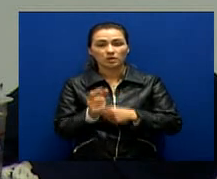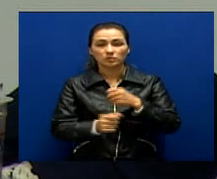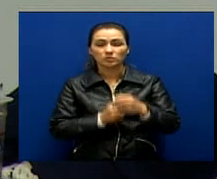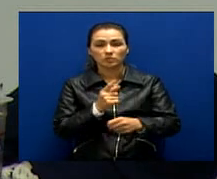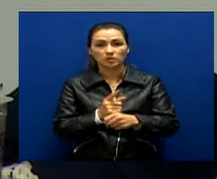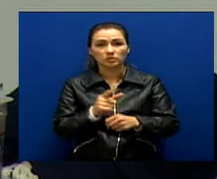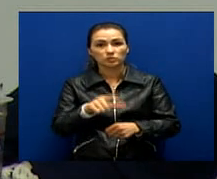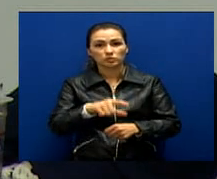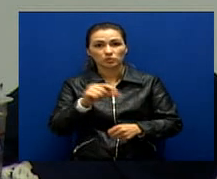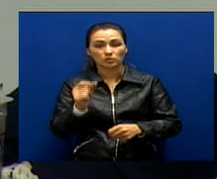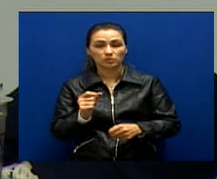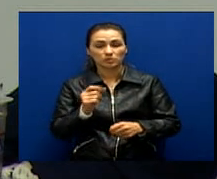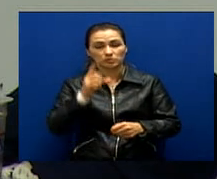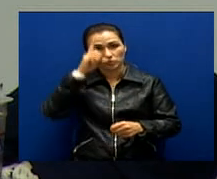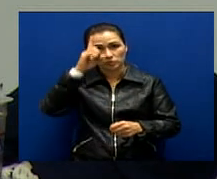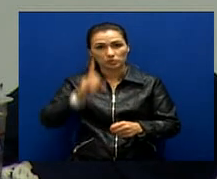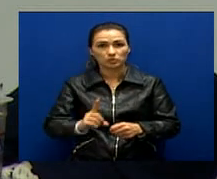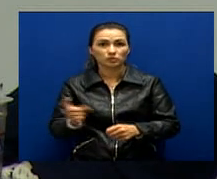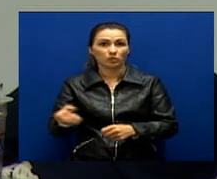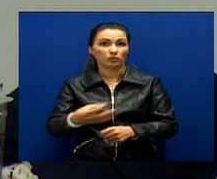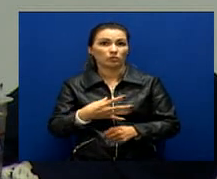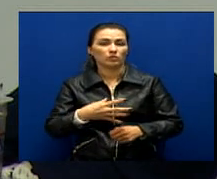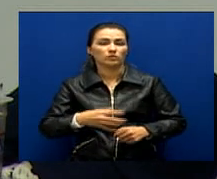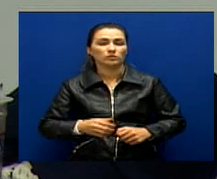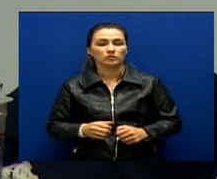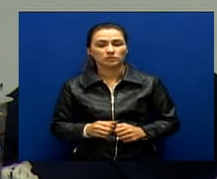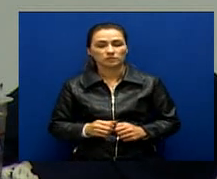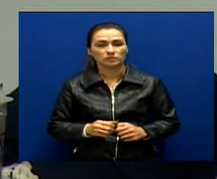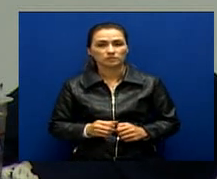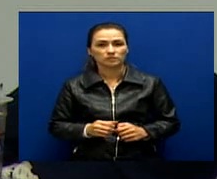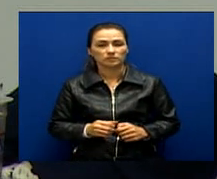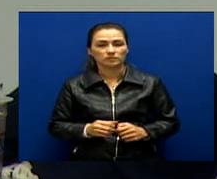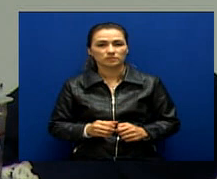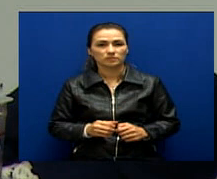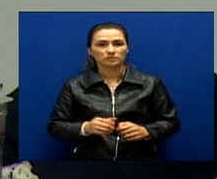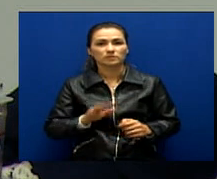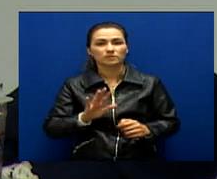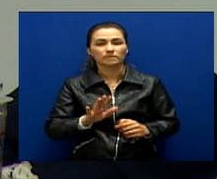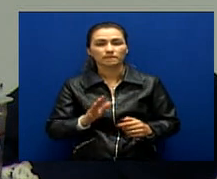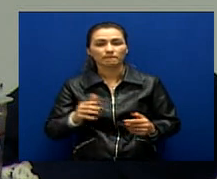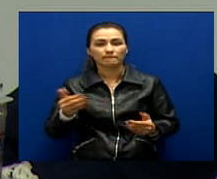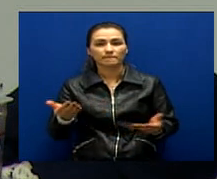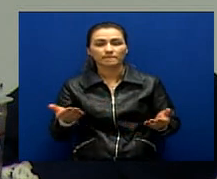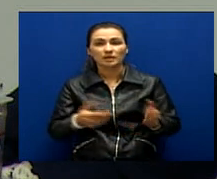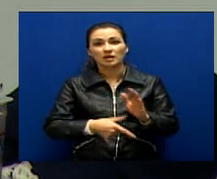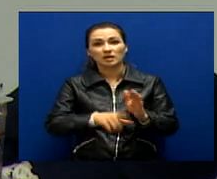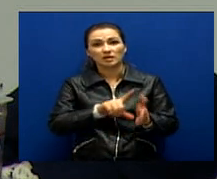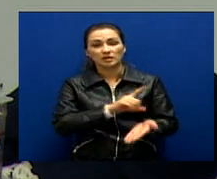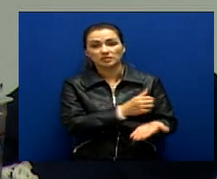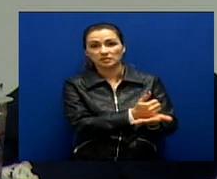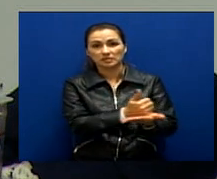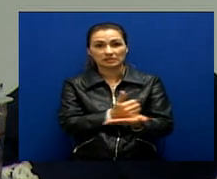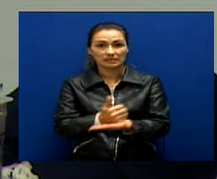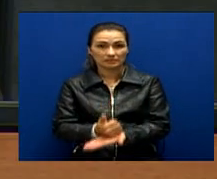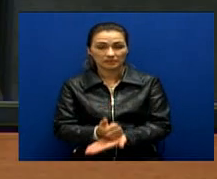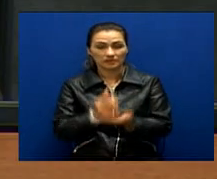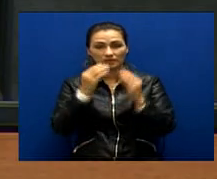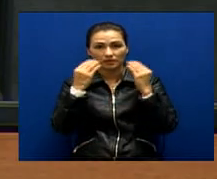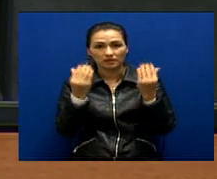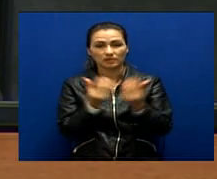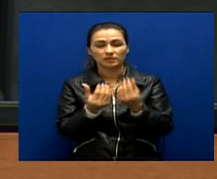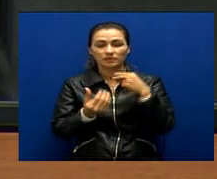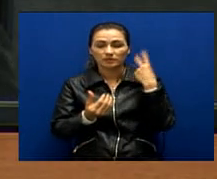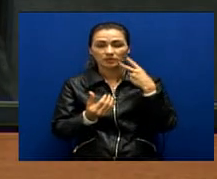mesa diretora e do do presente no caso há na verdade agora a tramitação é vir para a câmara para que seja tomada então é a oportunidade